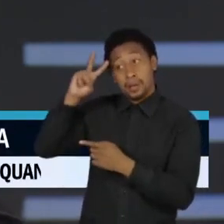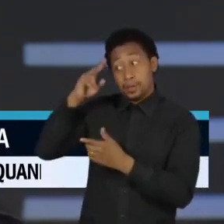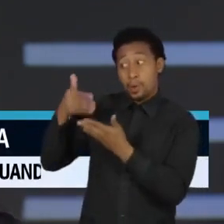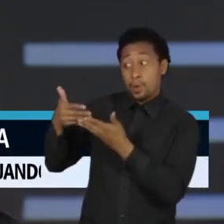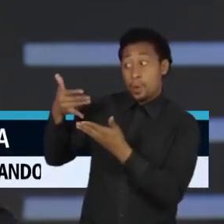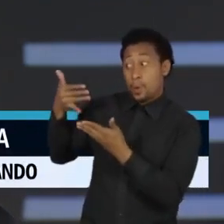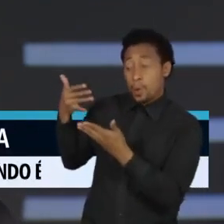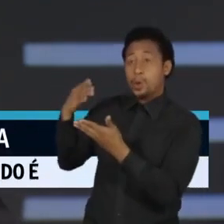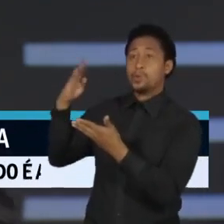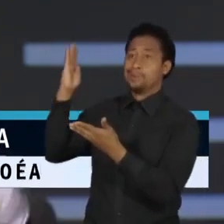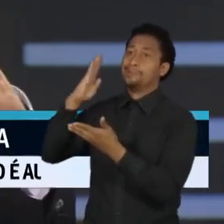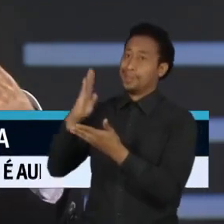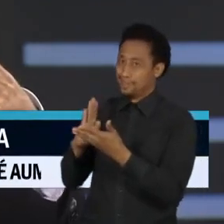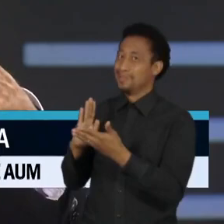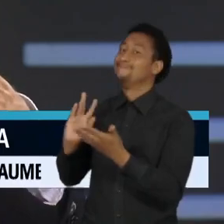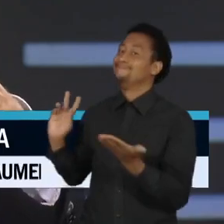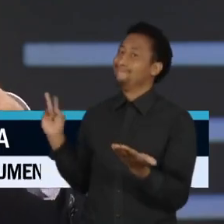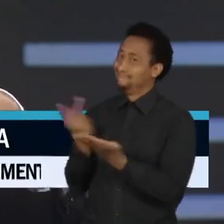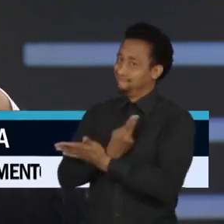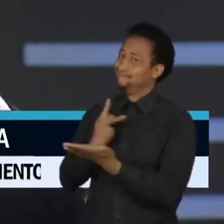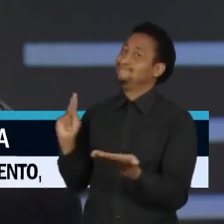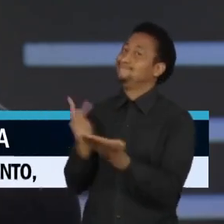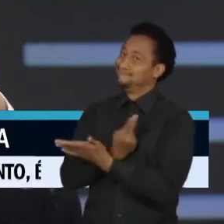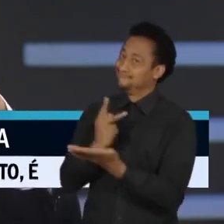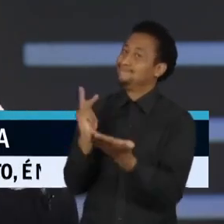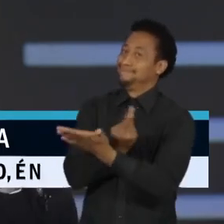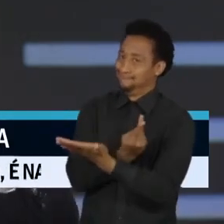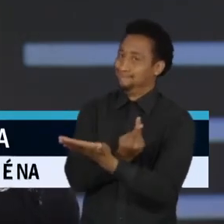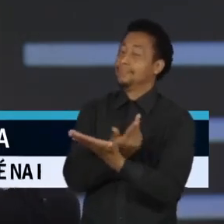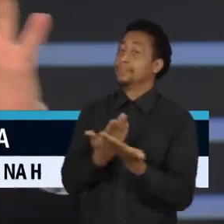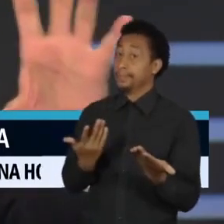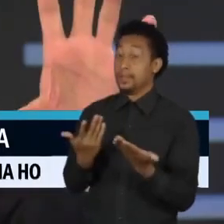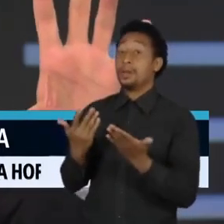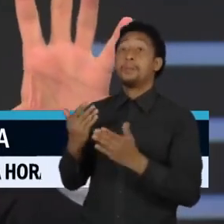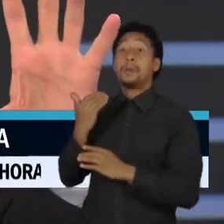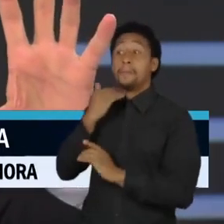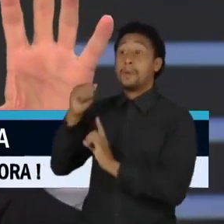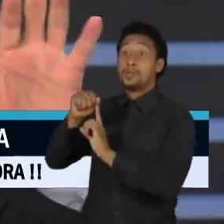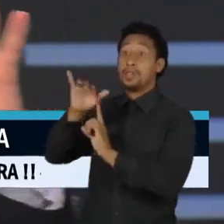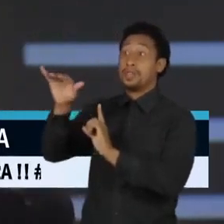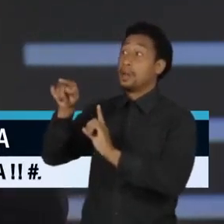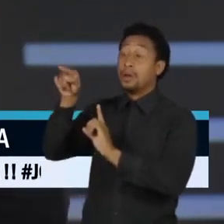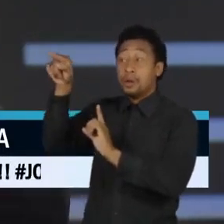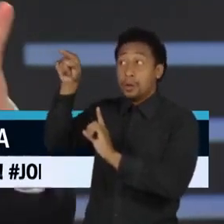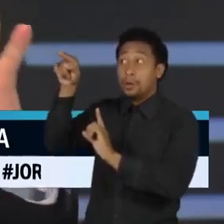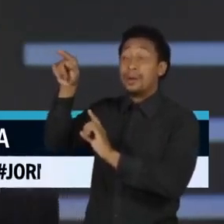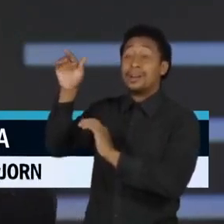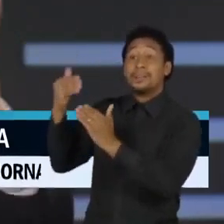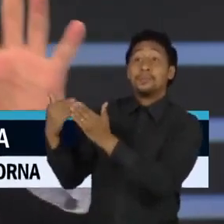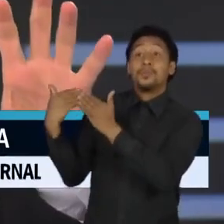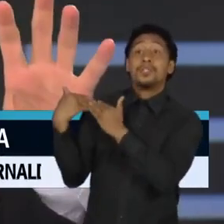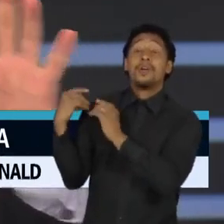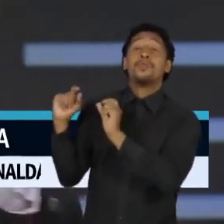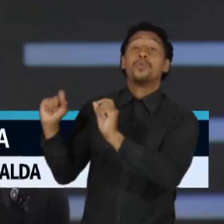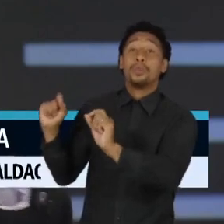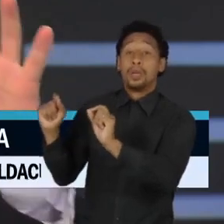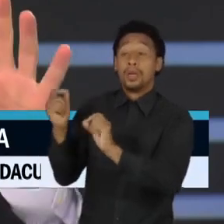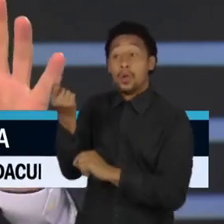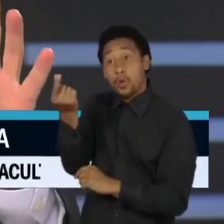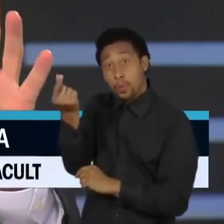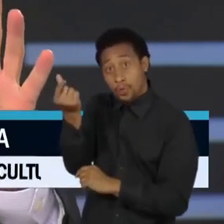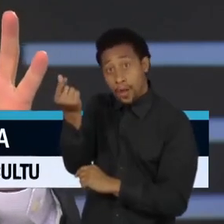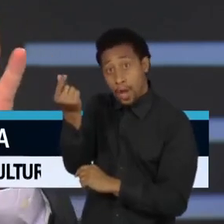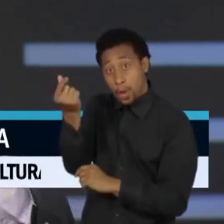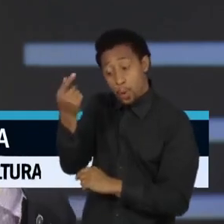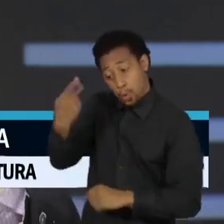Central? É que, no fundo, você tem uma autoridade cuja função é manter o valor da moeda. Esse é o